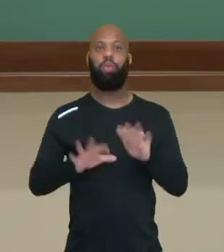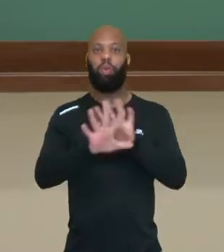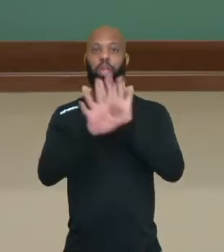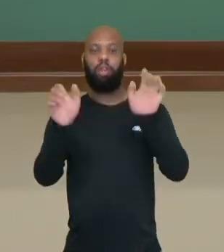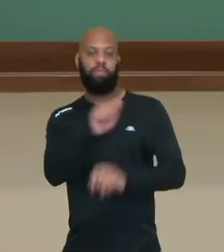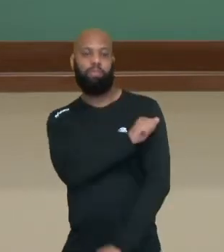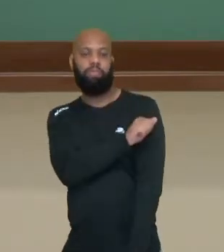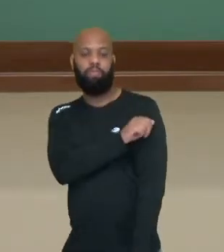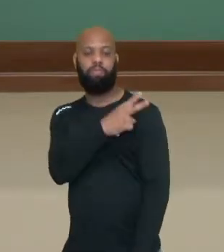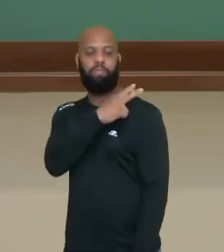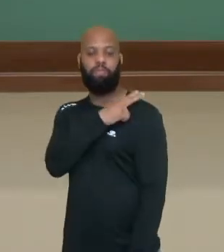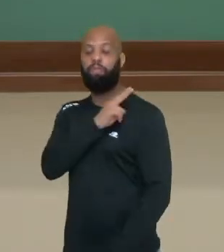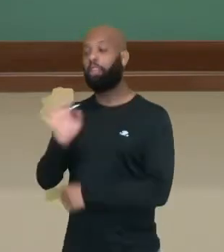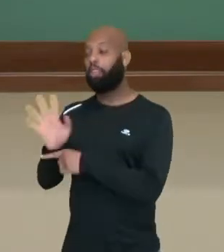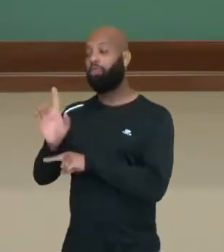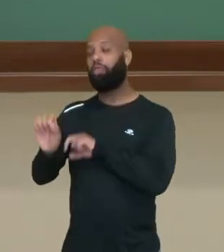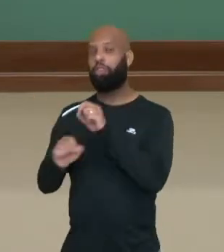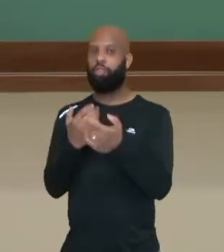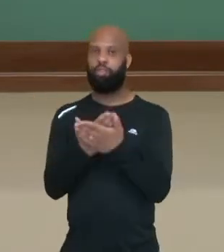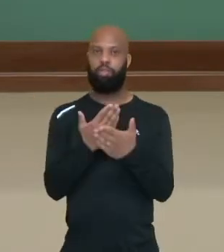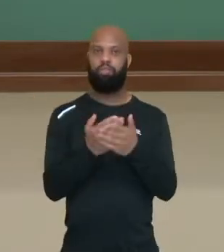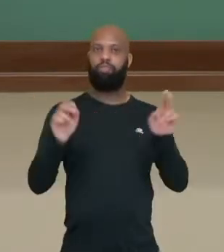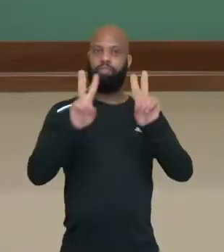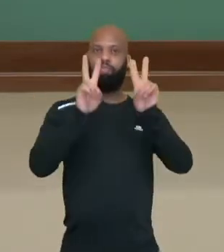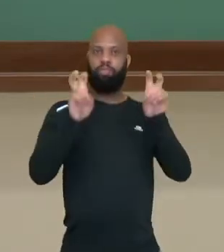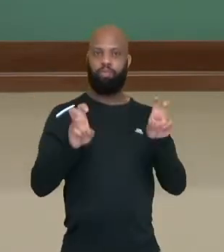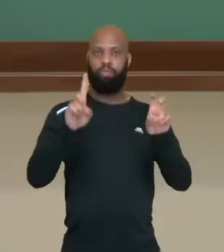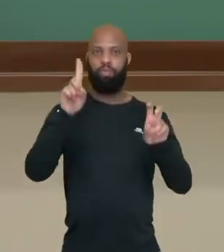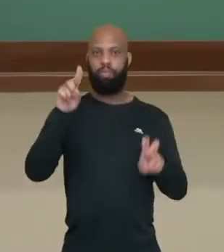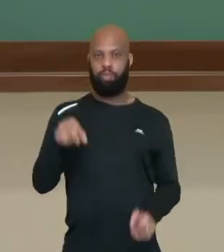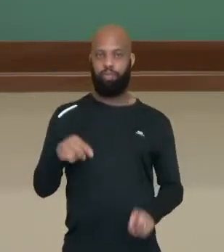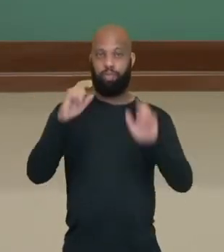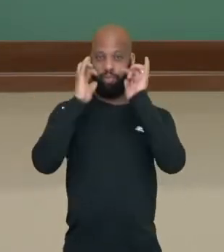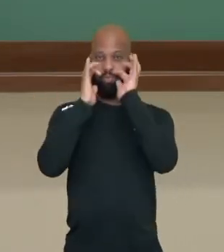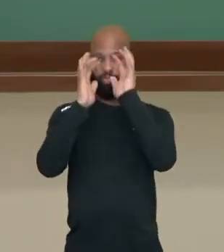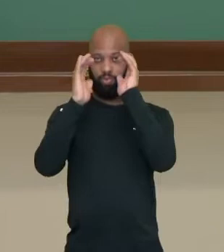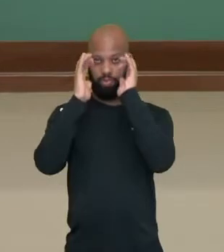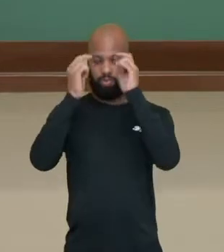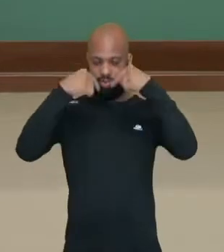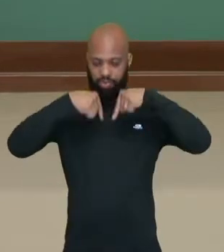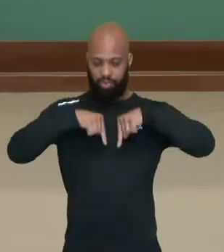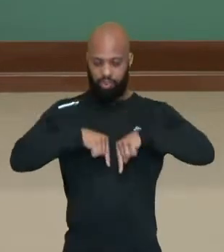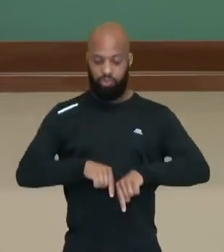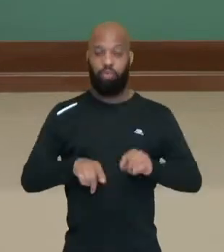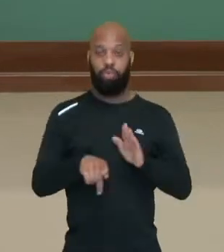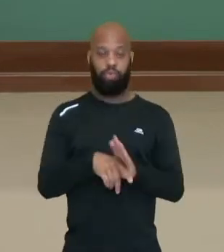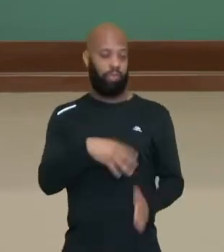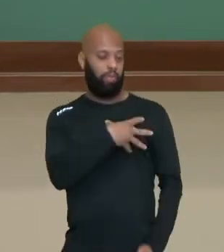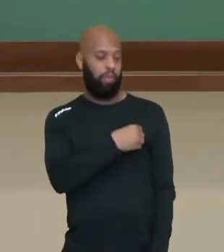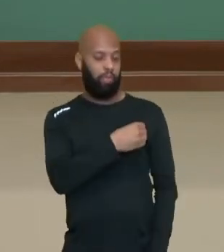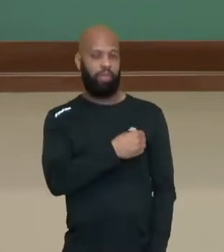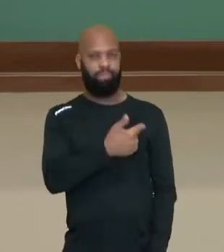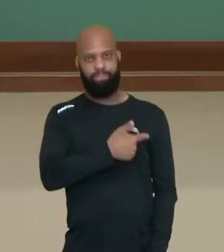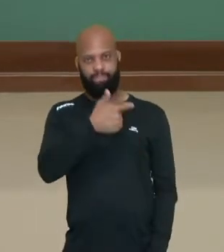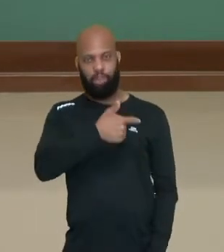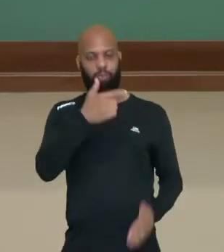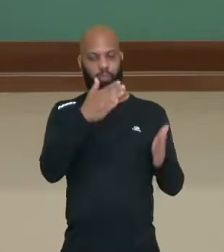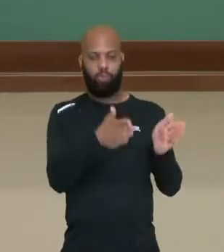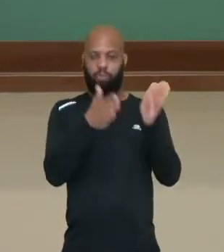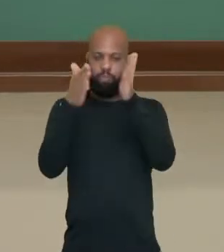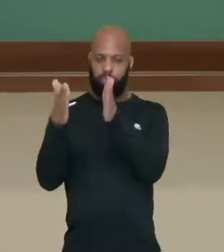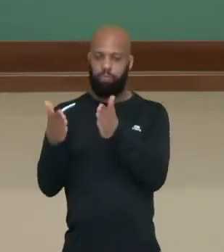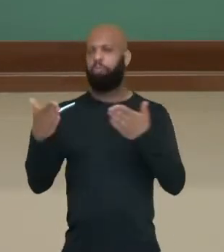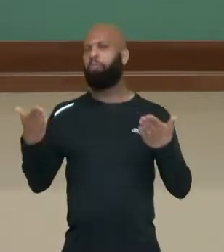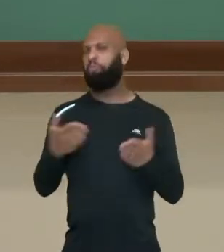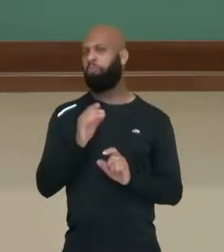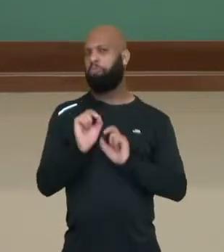Olá, estudantes da segunda série. Nesse vídeo, vamos falar sobre o sistema nervoso dos mamíferos, a segunda parte. Vamos lá? Então, a gente